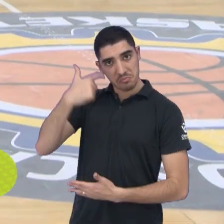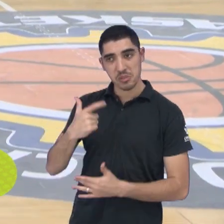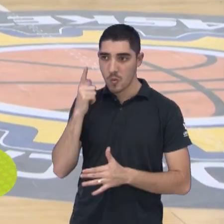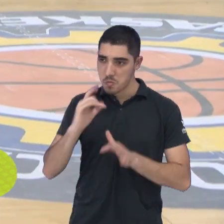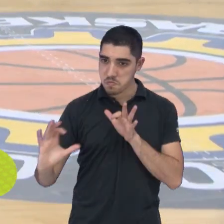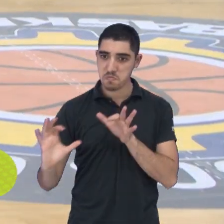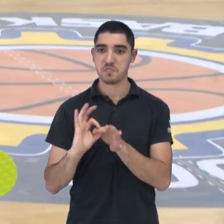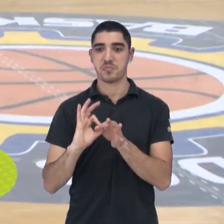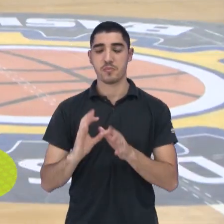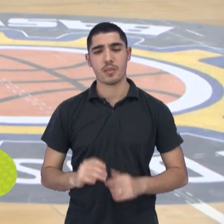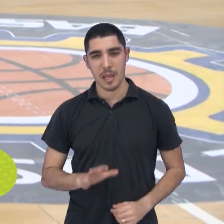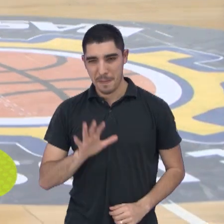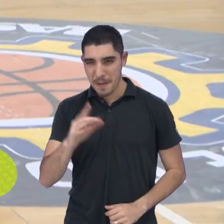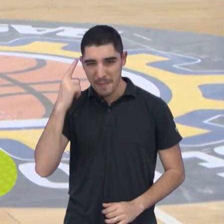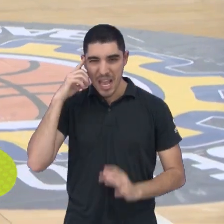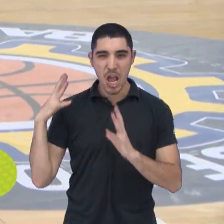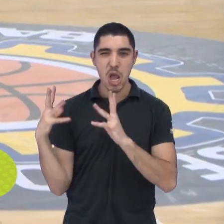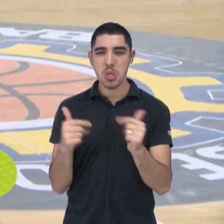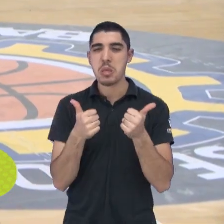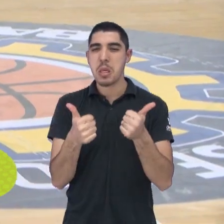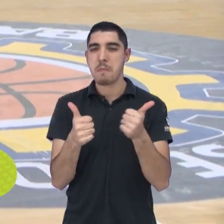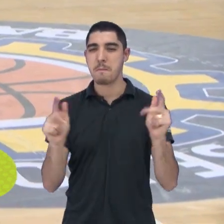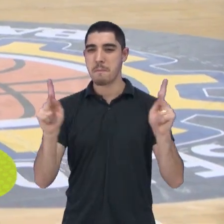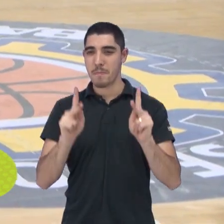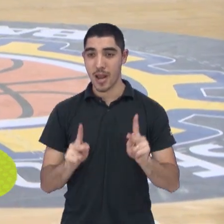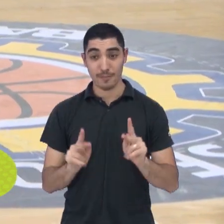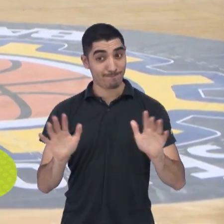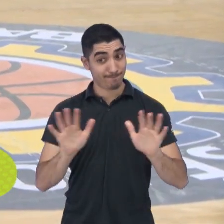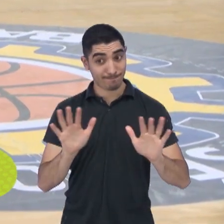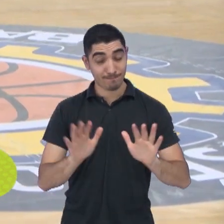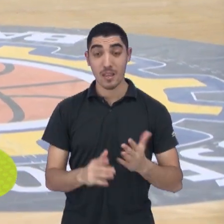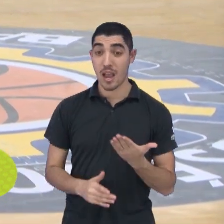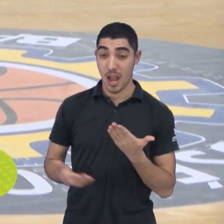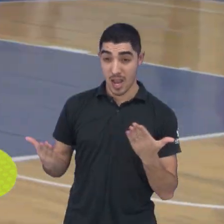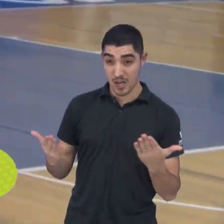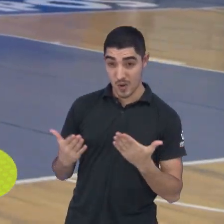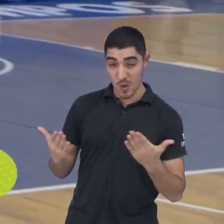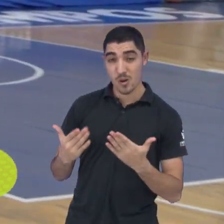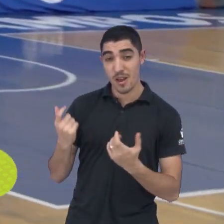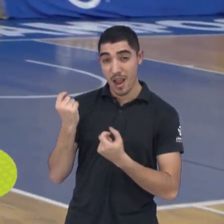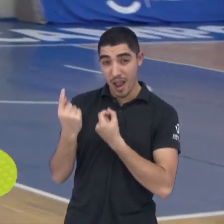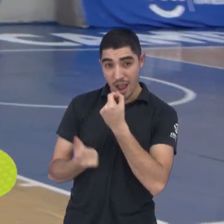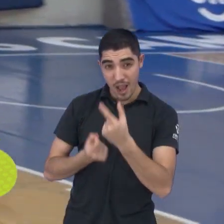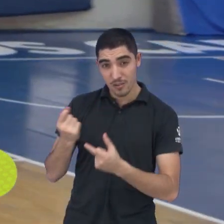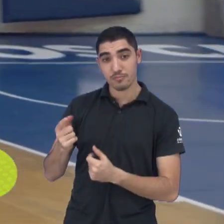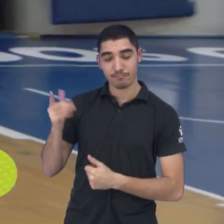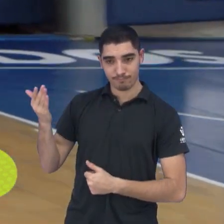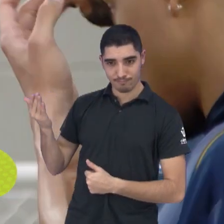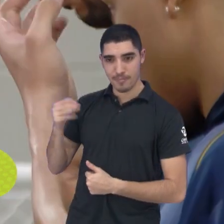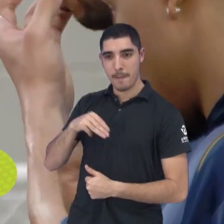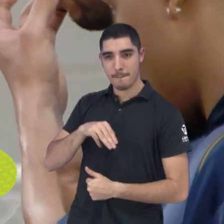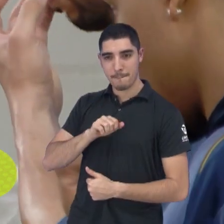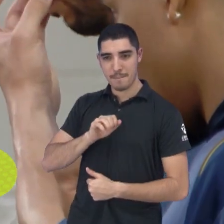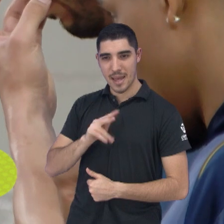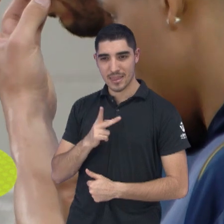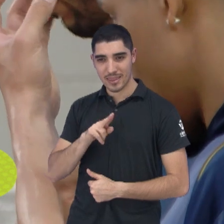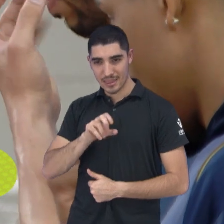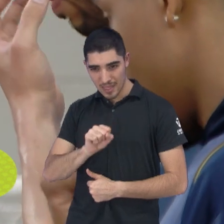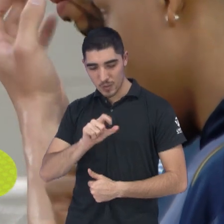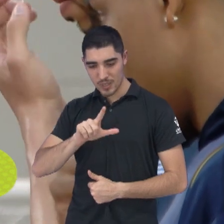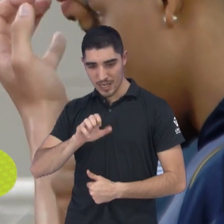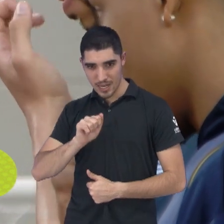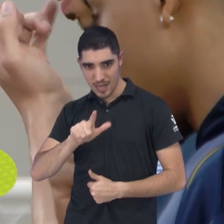tudo são flores. O técnico Regis Marrelli terá o elenco reduzido. O pivô Matheus Leal e o ala